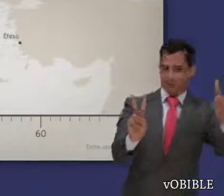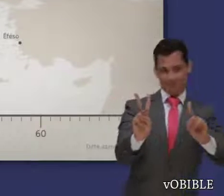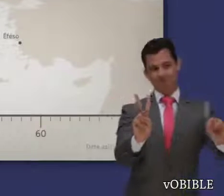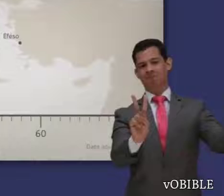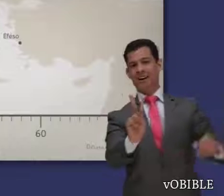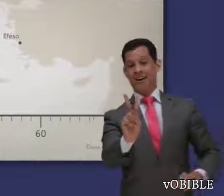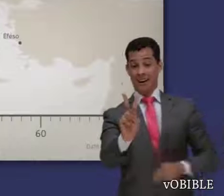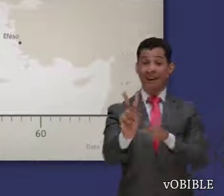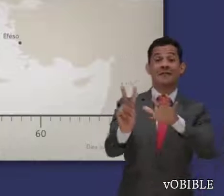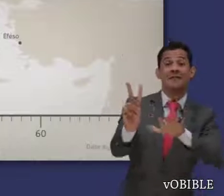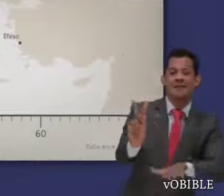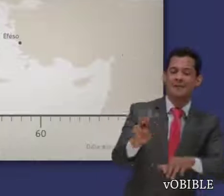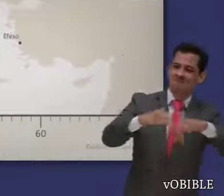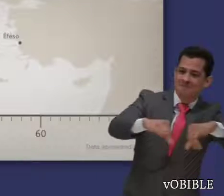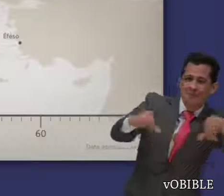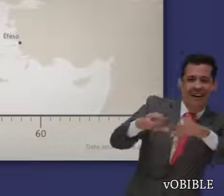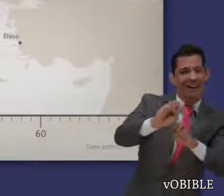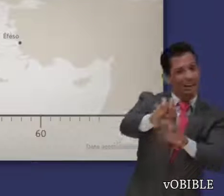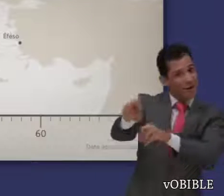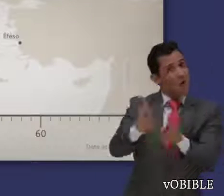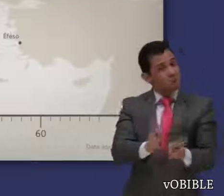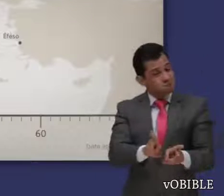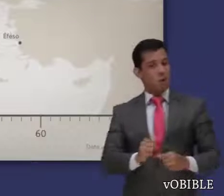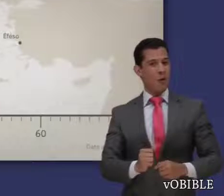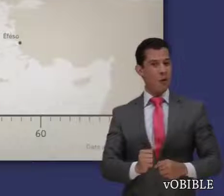Priscila continuaram ali pregando e ensinando.